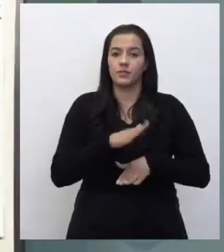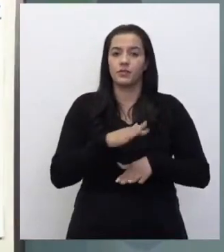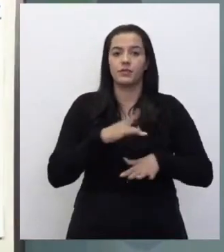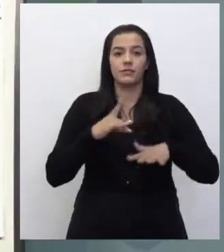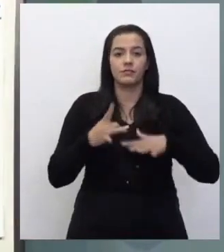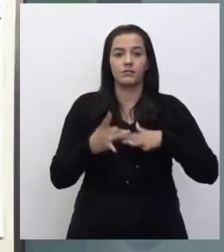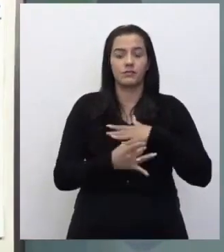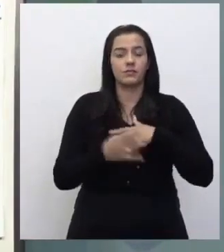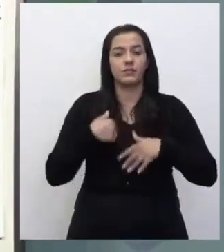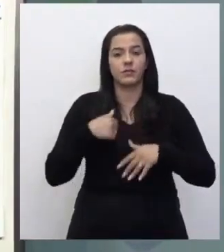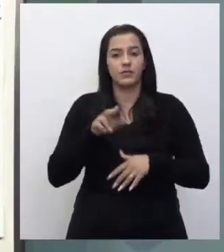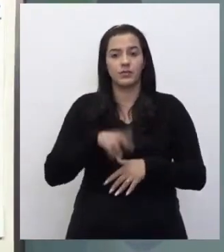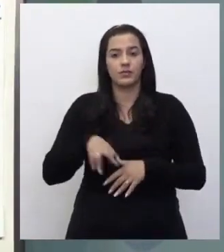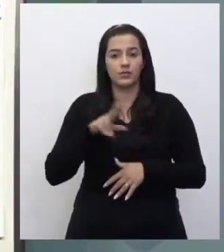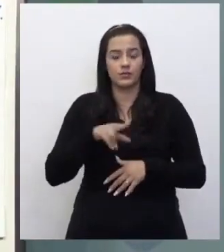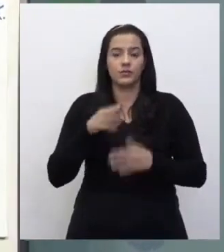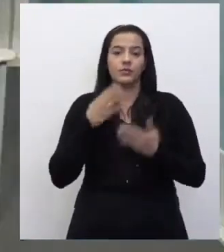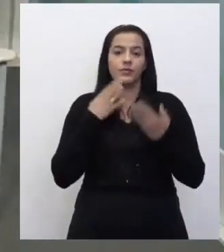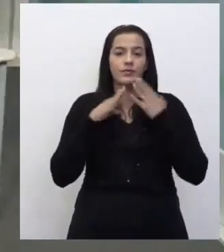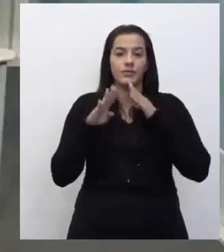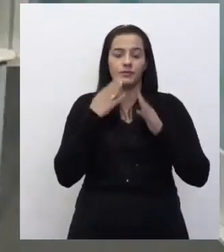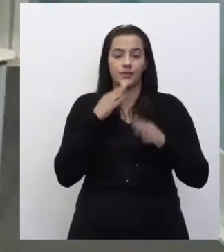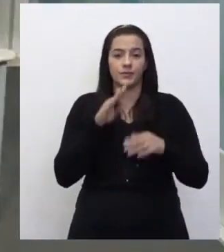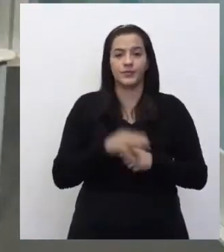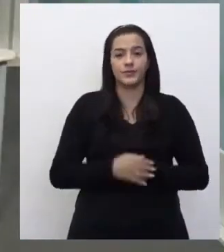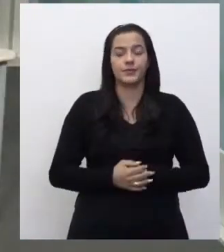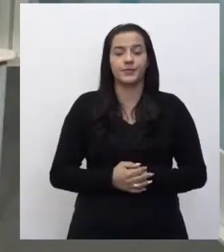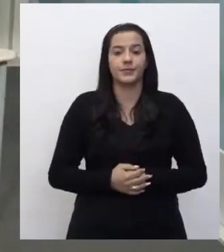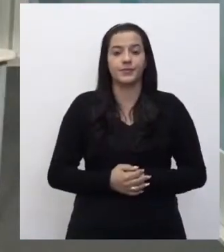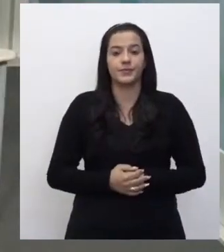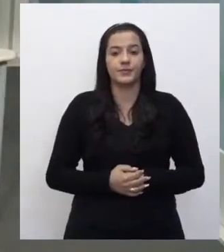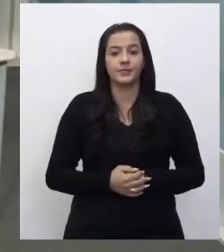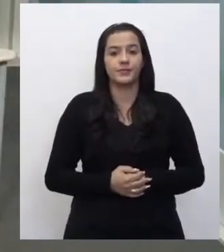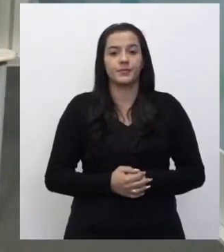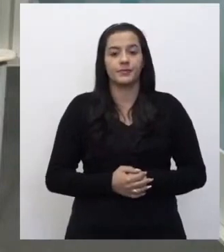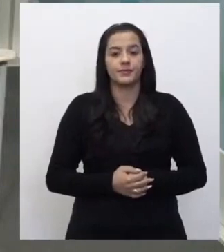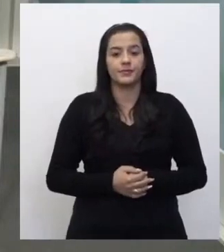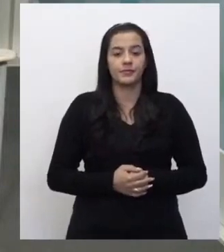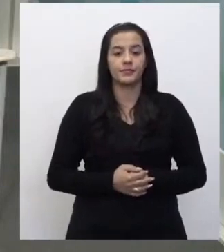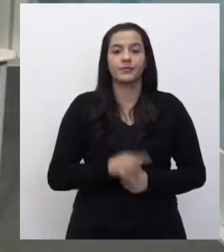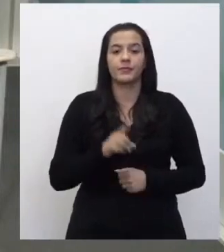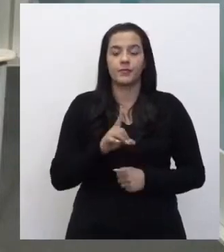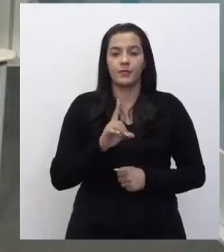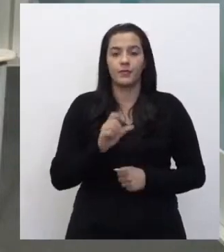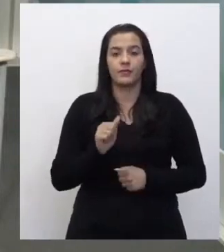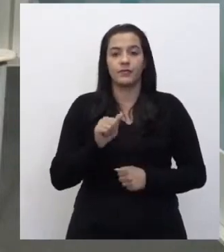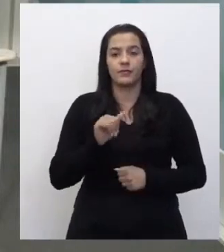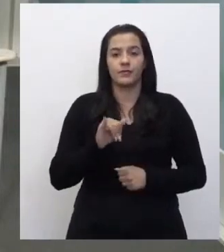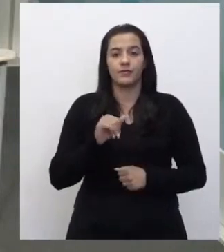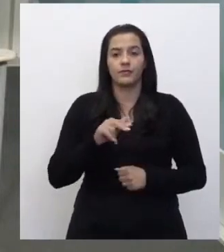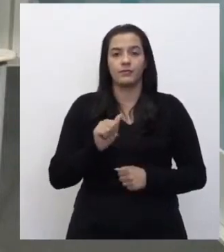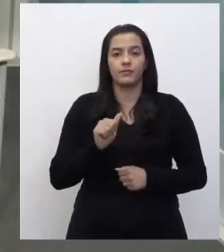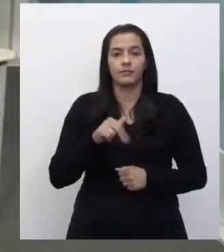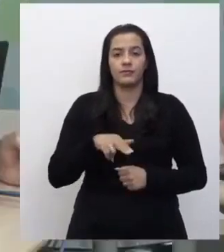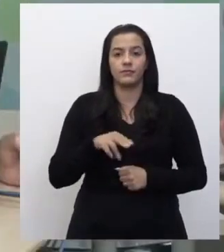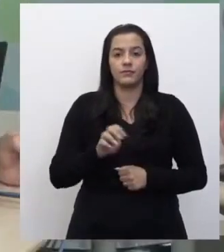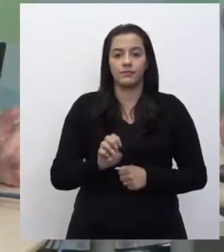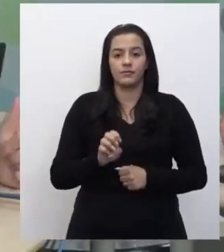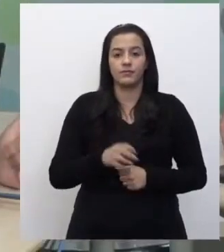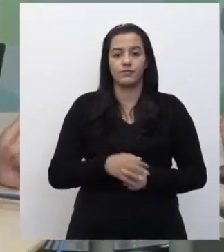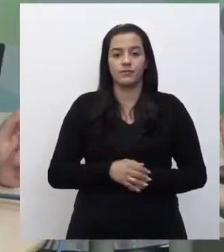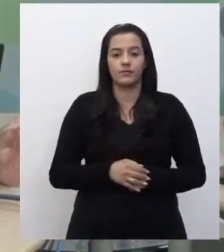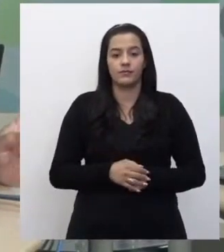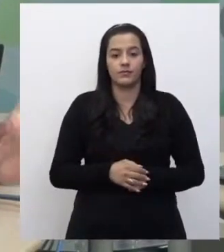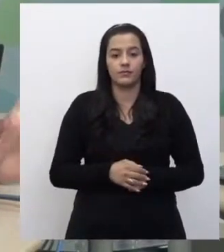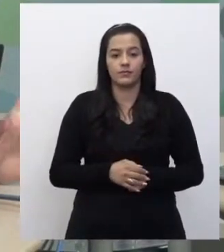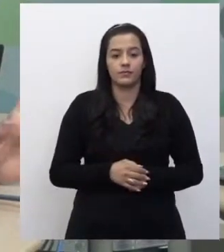o Facebook. Ok. And a Daiane, da professora Cláudia, respondeu, I really don't like social media very much.